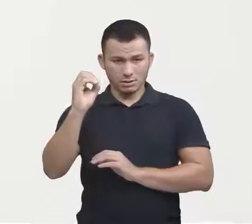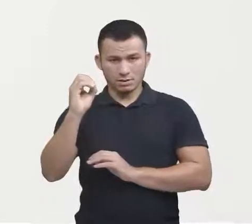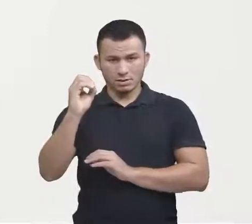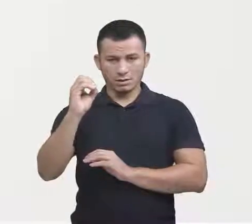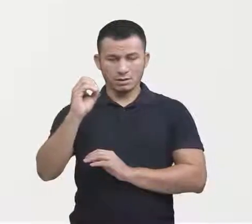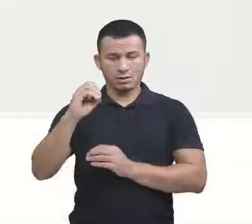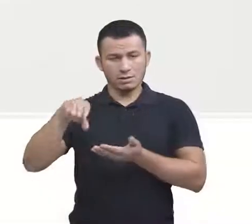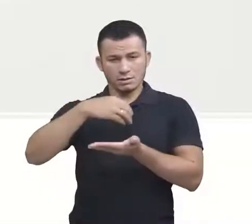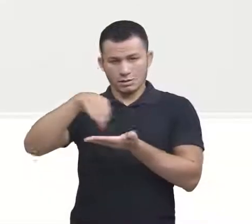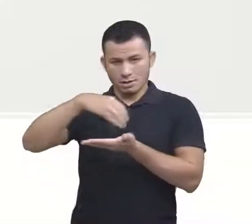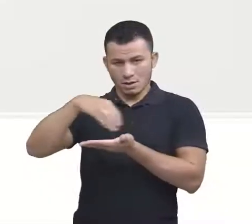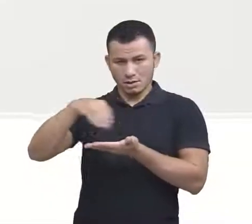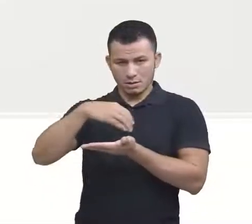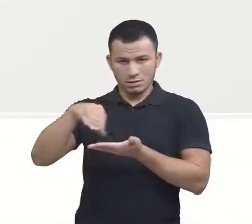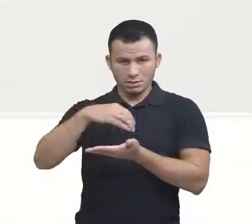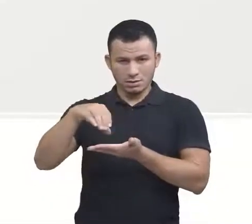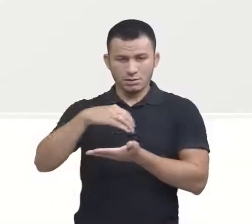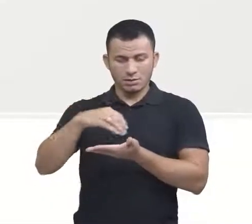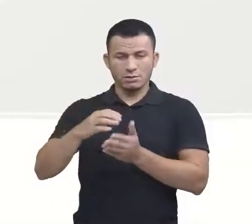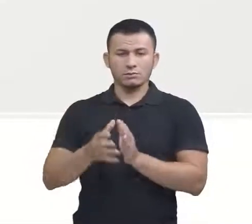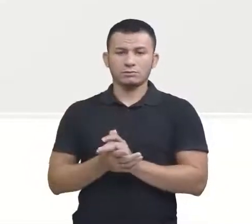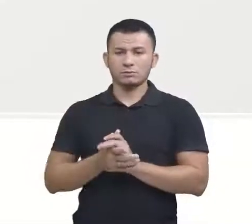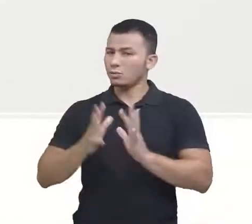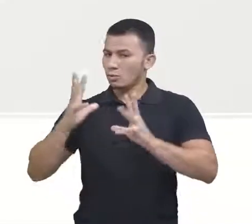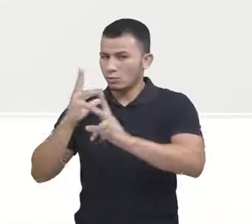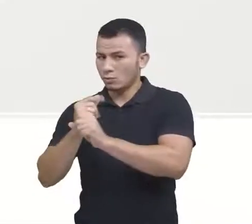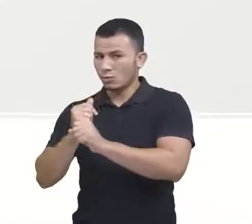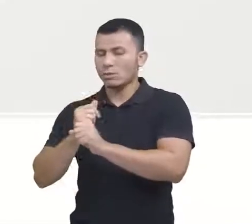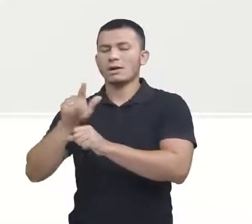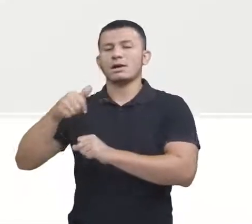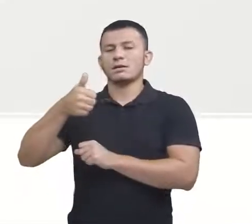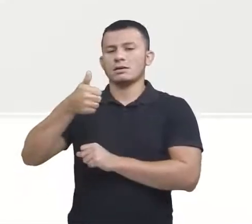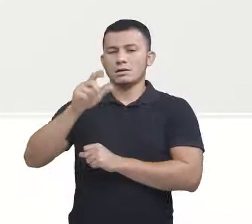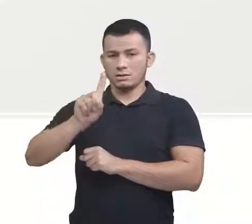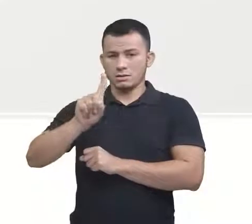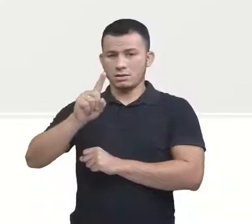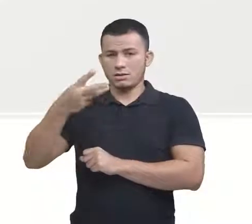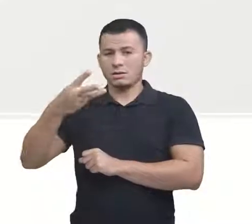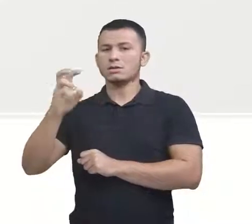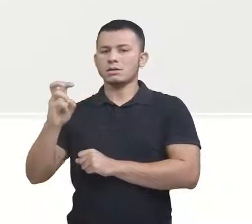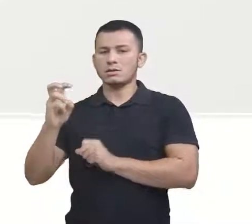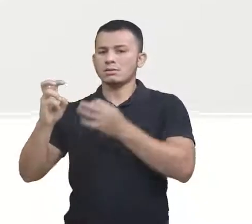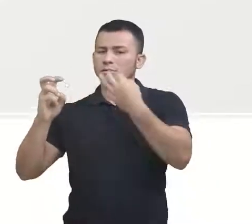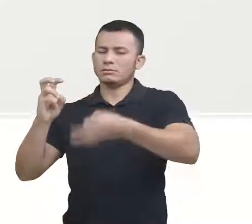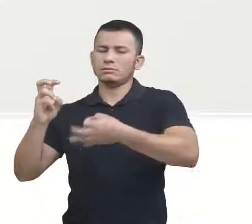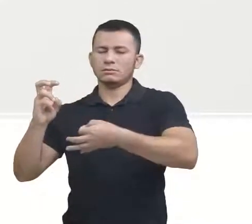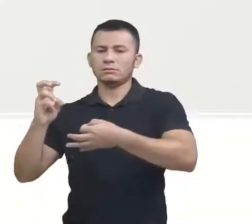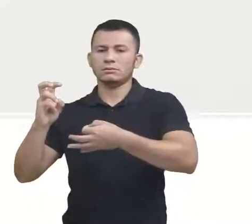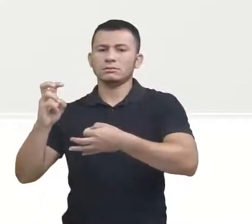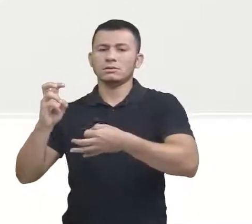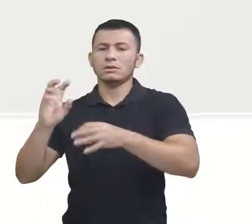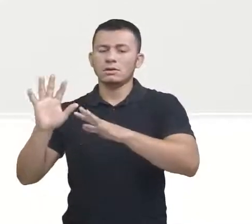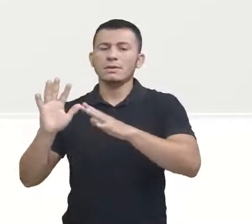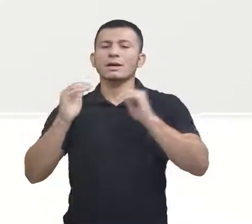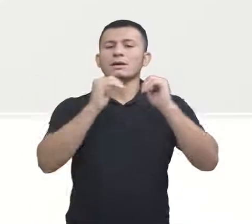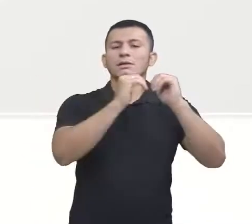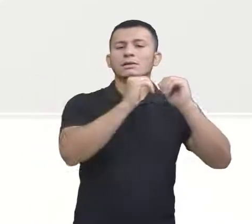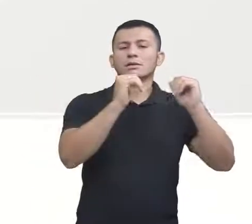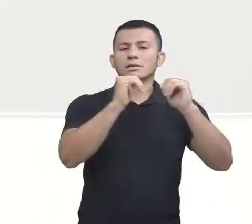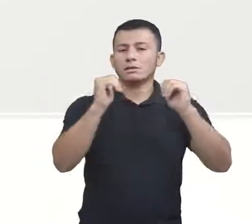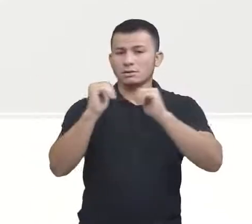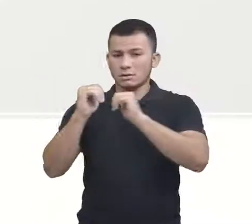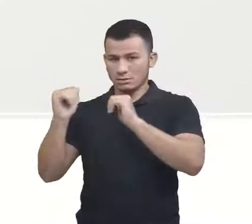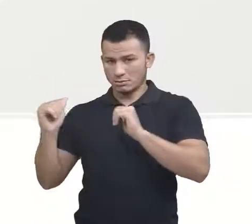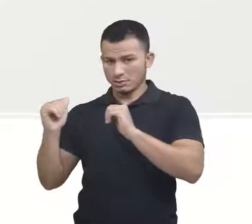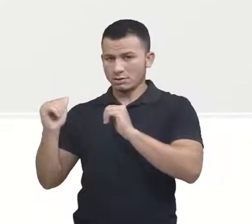carro eu tinha no total 135 é o total 135 carrinhos para